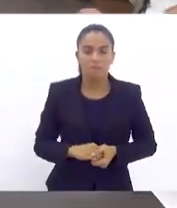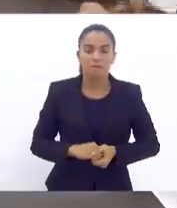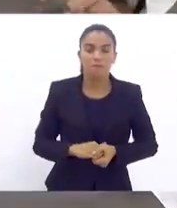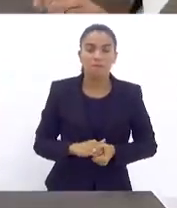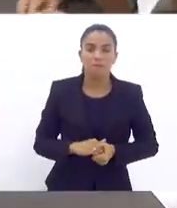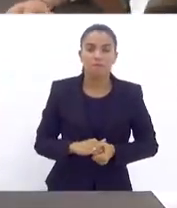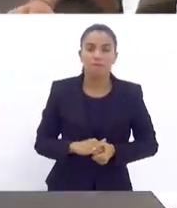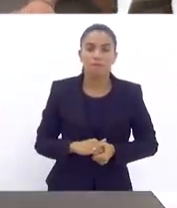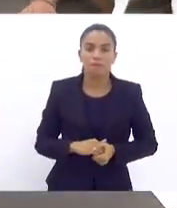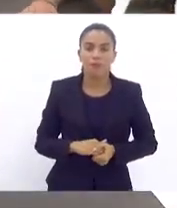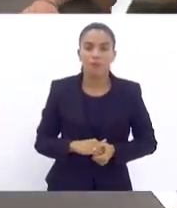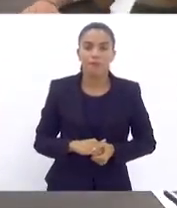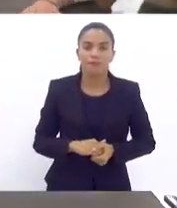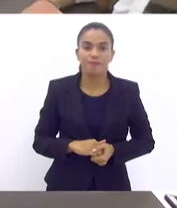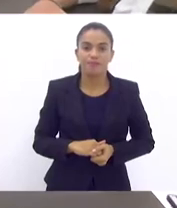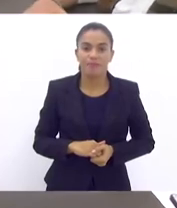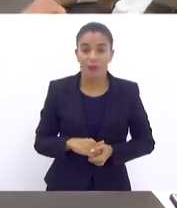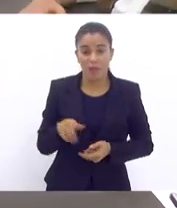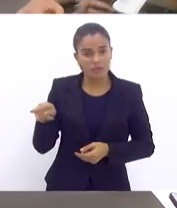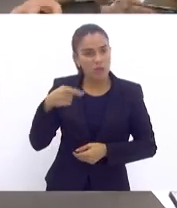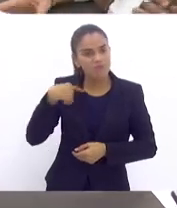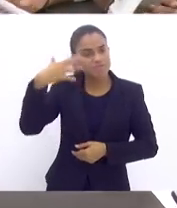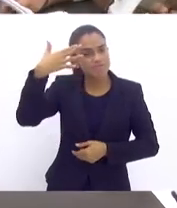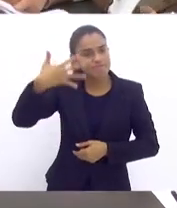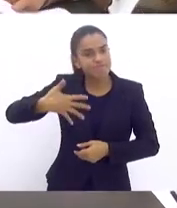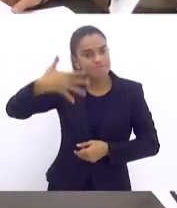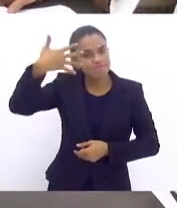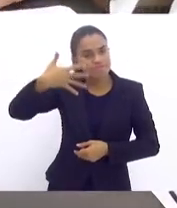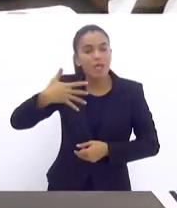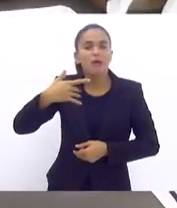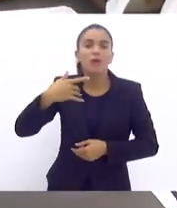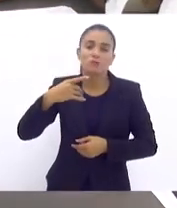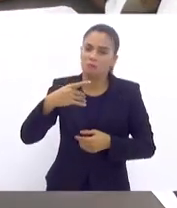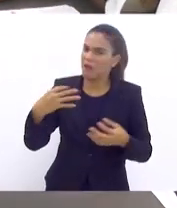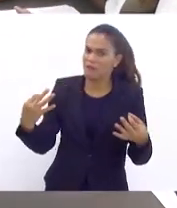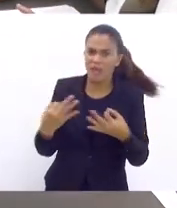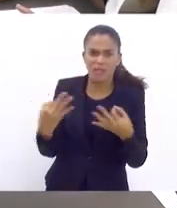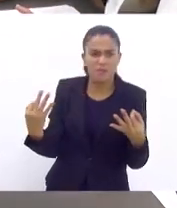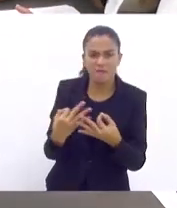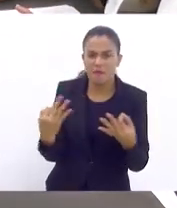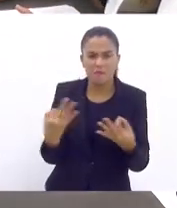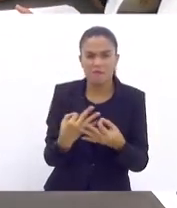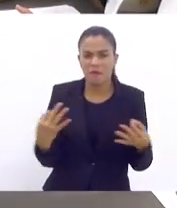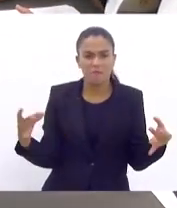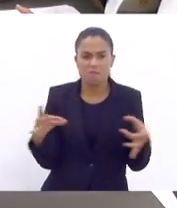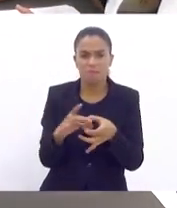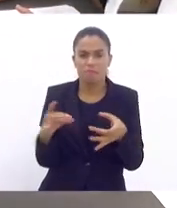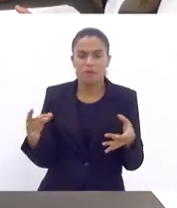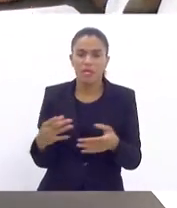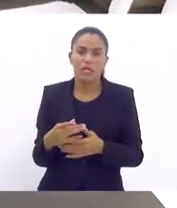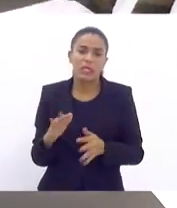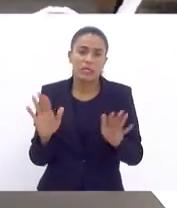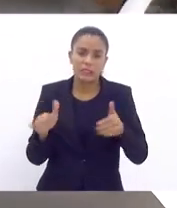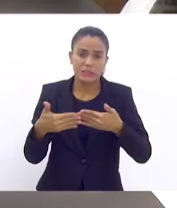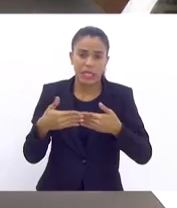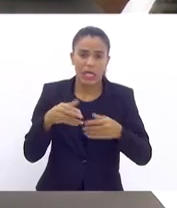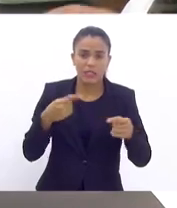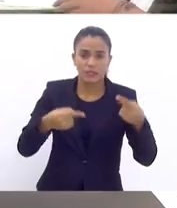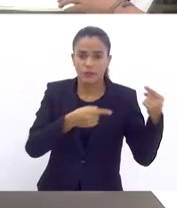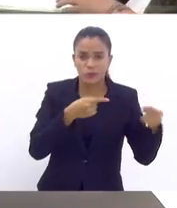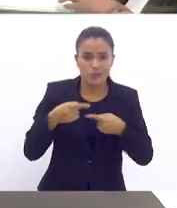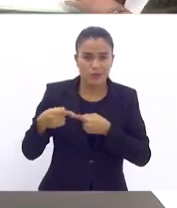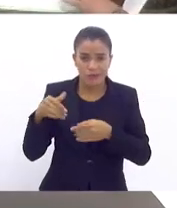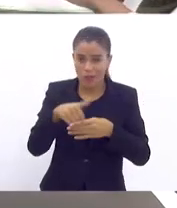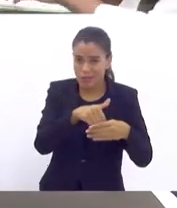então vossa excelência chegou no consenso com um deputado então de acordo com o tema então encerrada discussão tinha encerrada